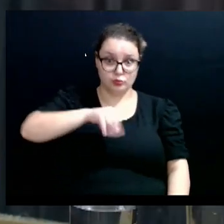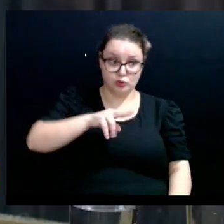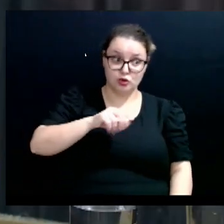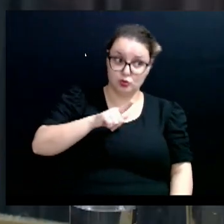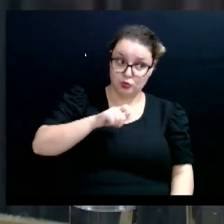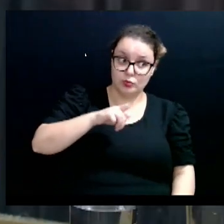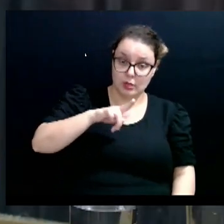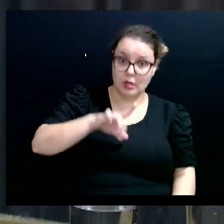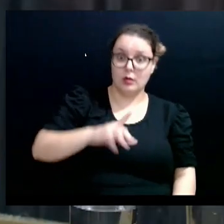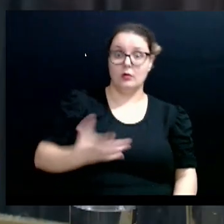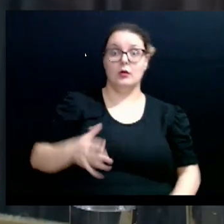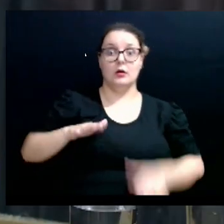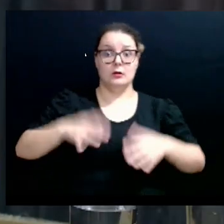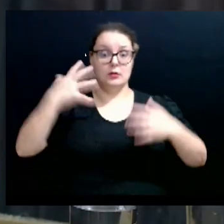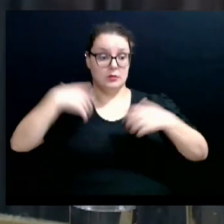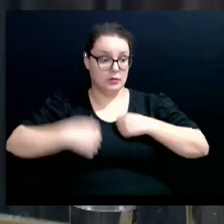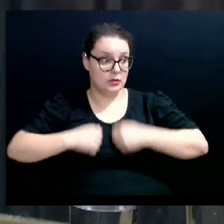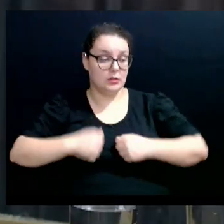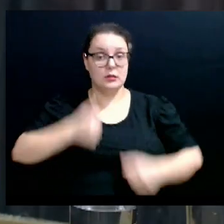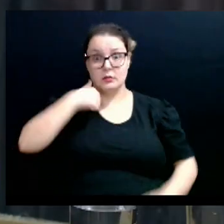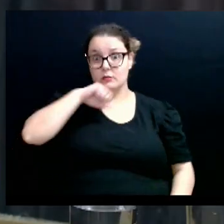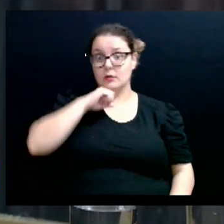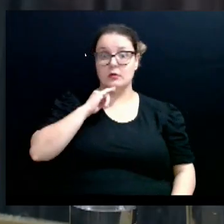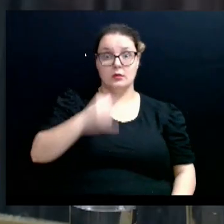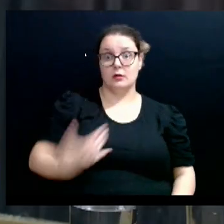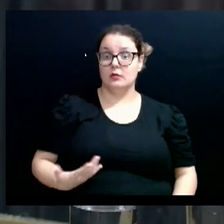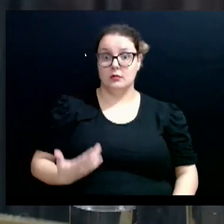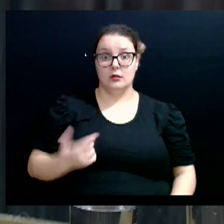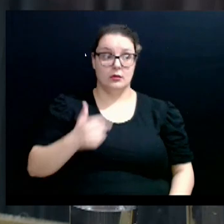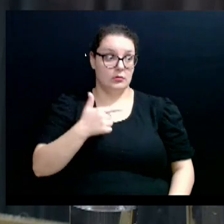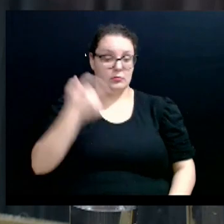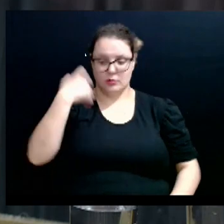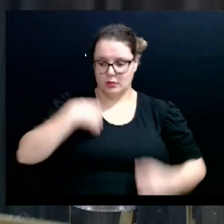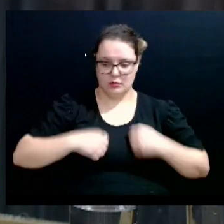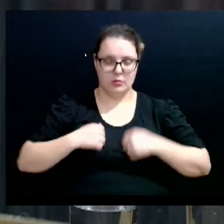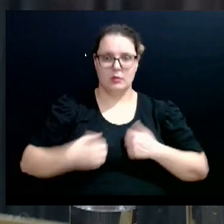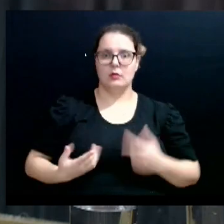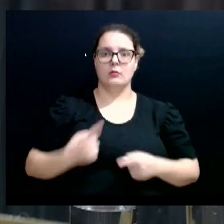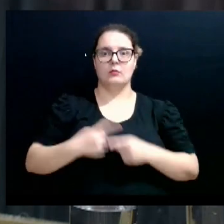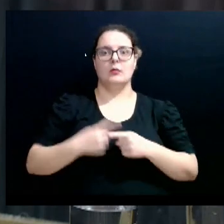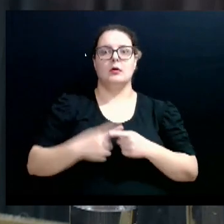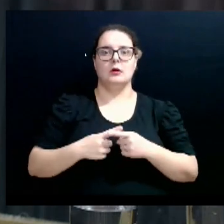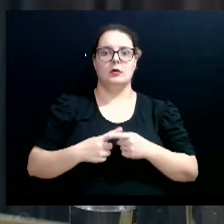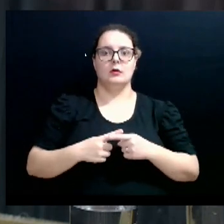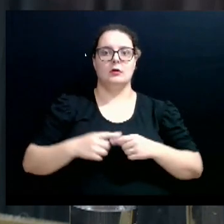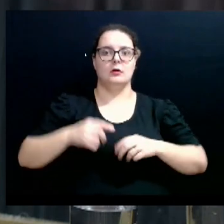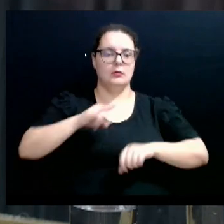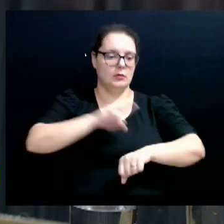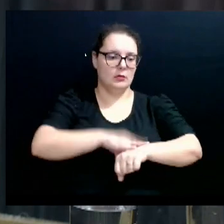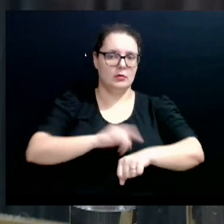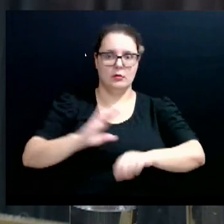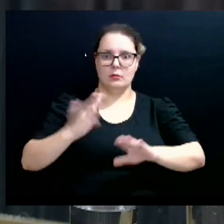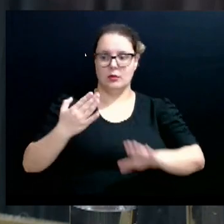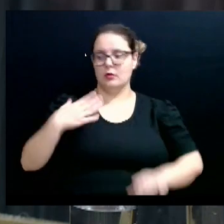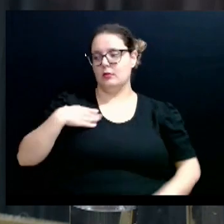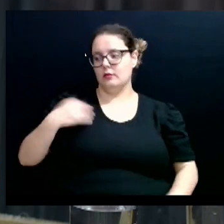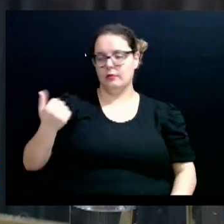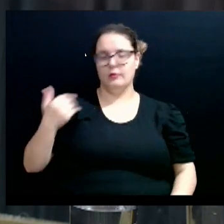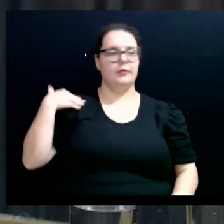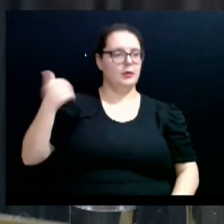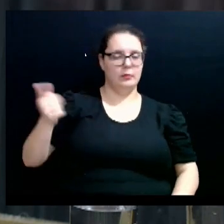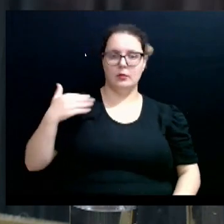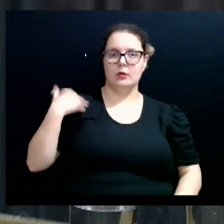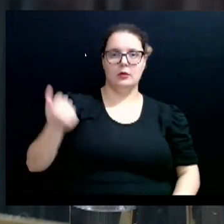né, tem relatos de mãe que fala nem mesmo um banho, porque tem que ser com a porta aberta, com o filho chamando, tem famílias que não têm só